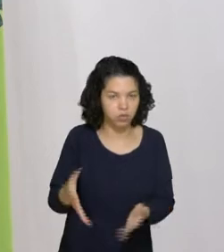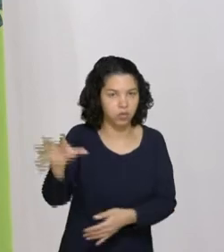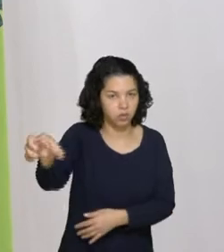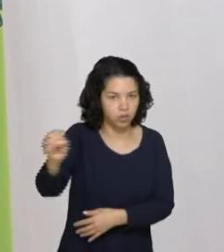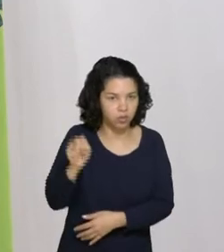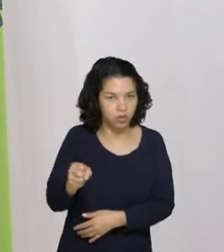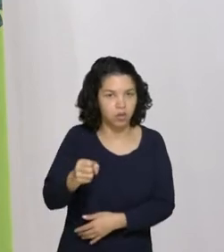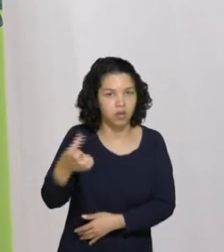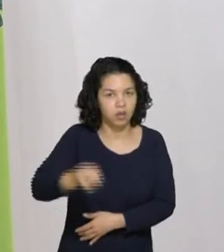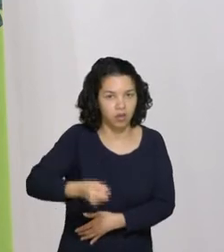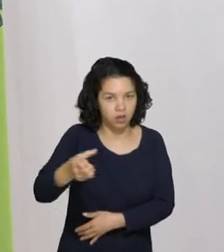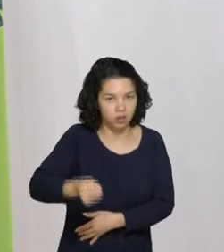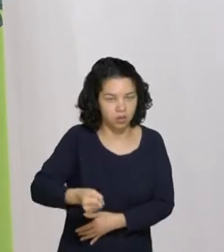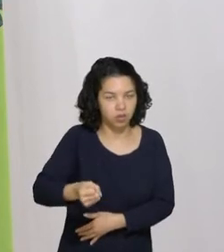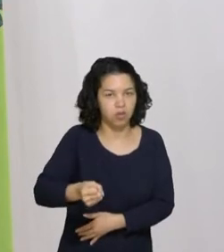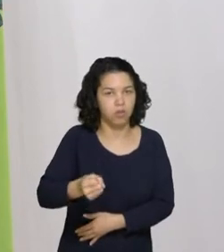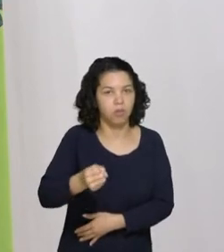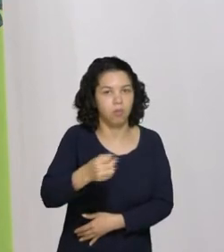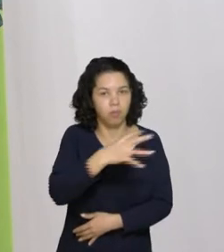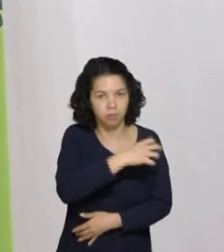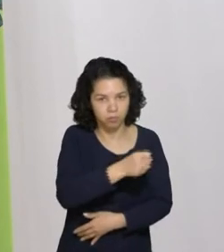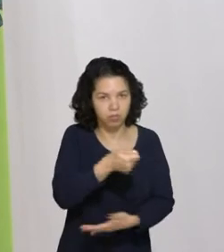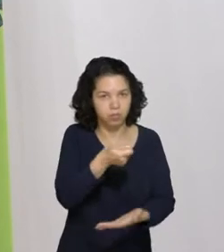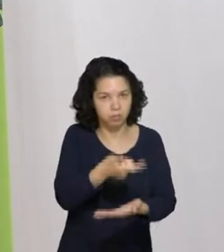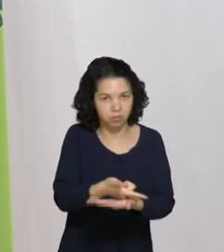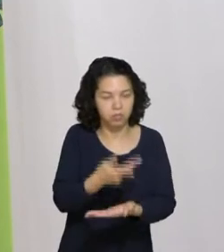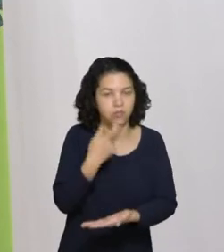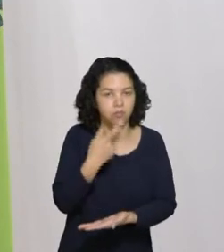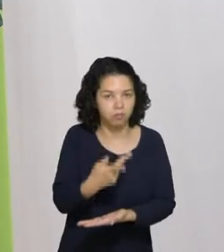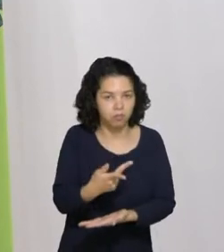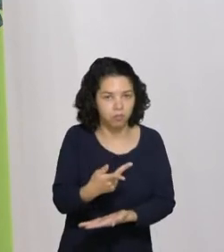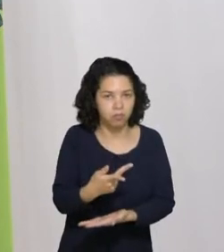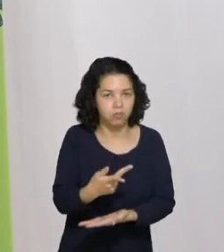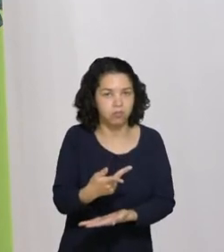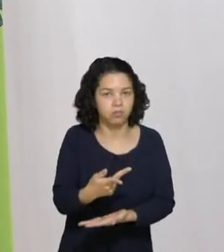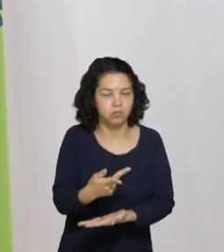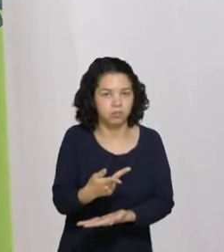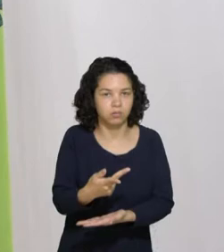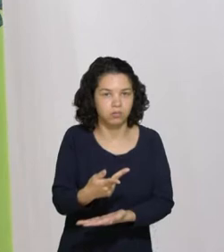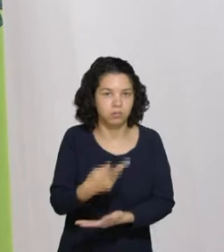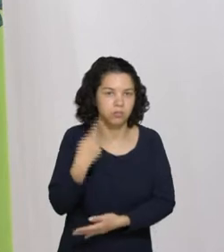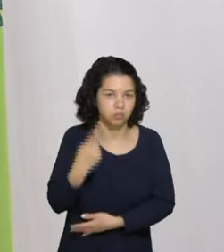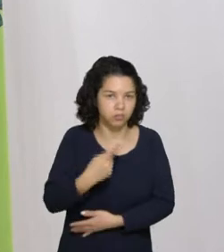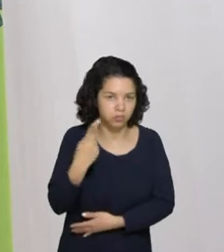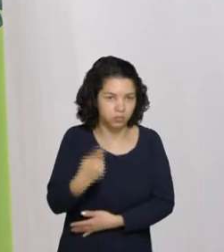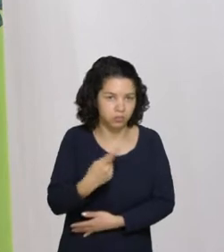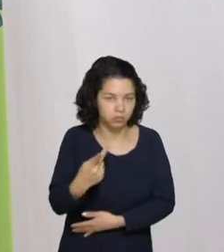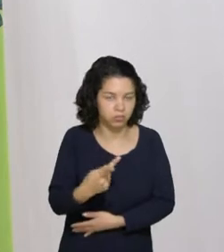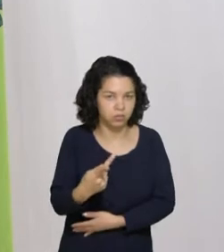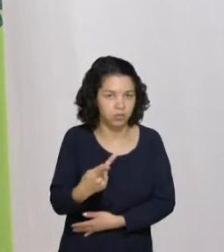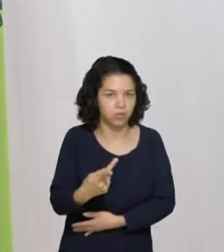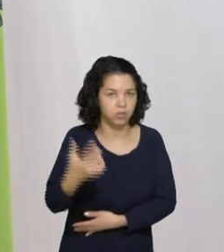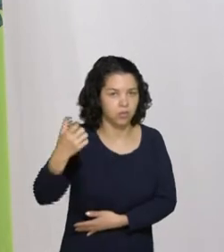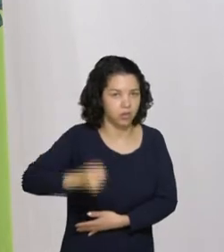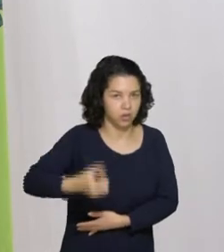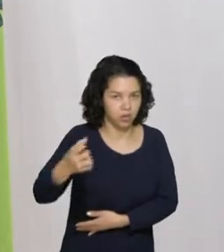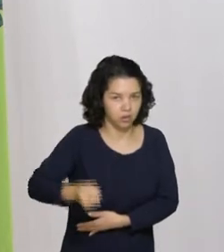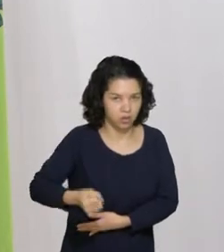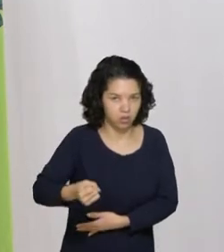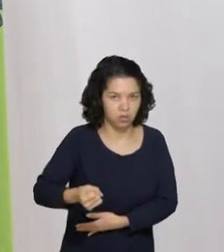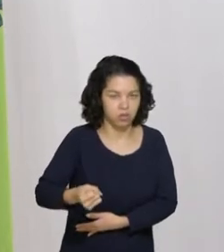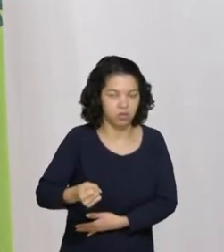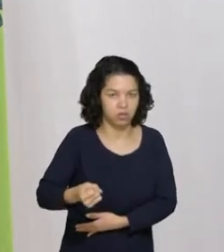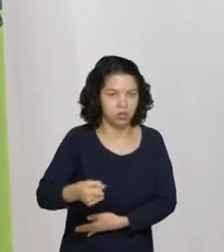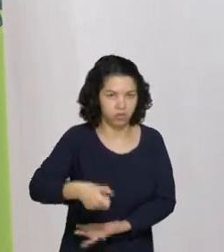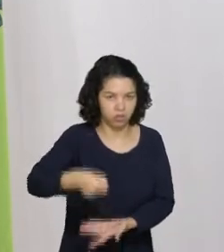caixinha que eu comprei lá e falei aqui na tribuna, de que a política de colocar o leite na cesta básica ia encarecer o produto.